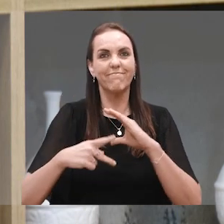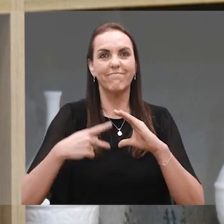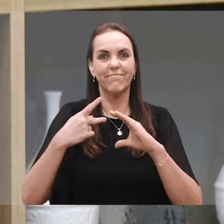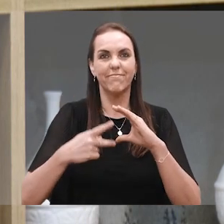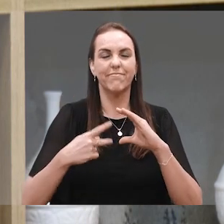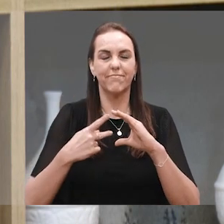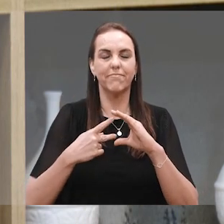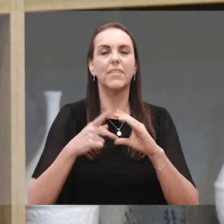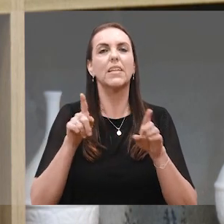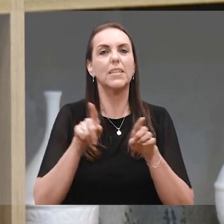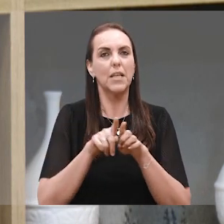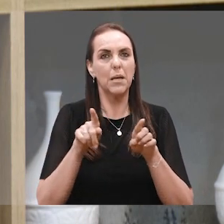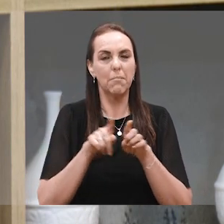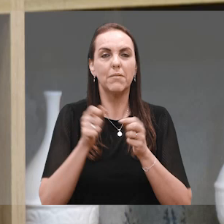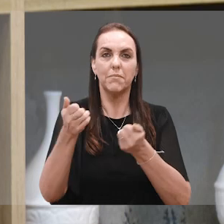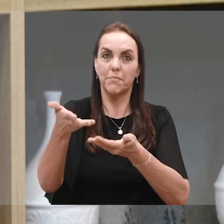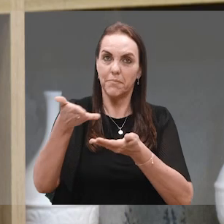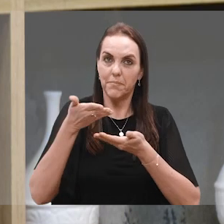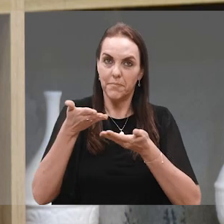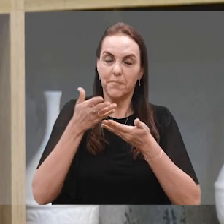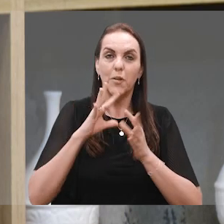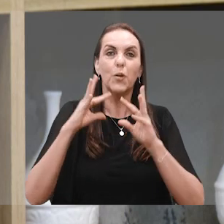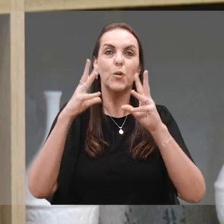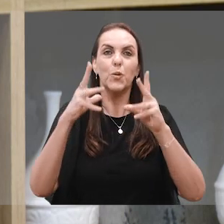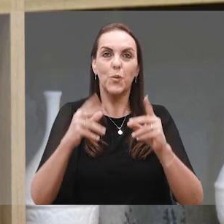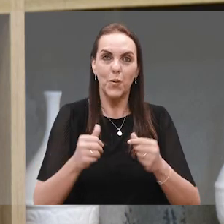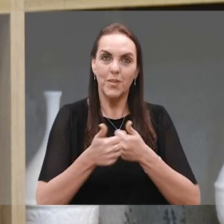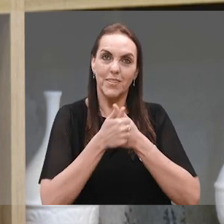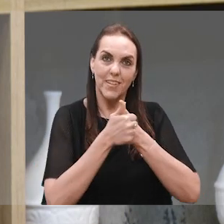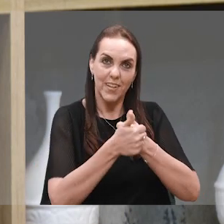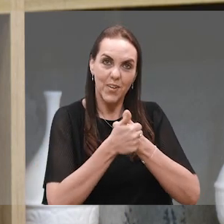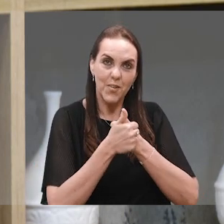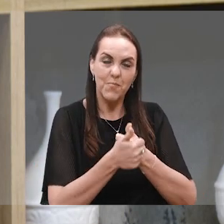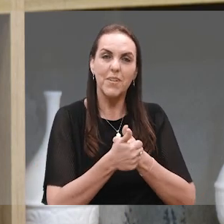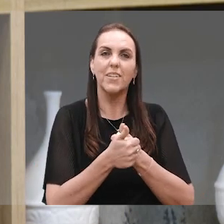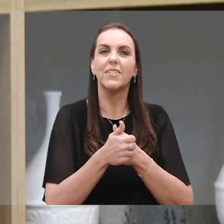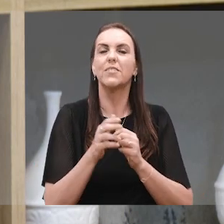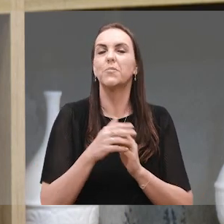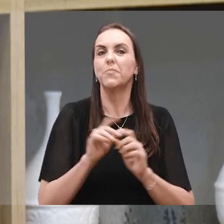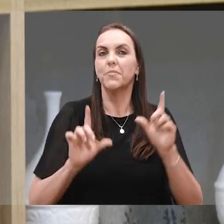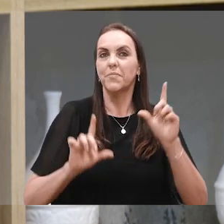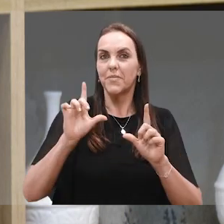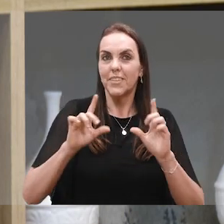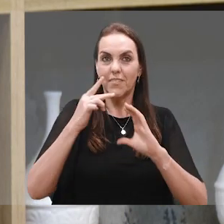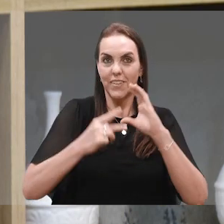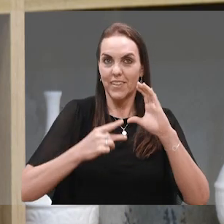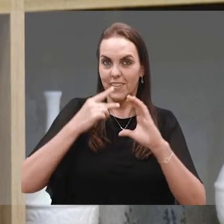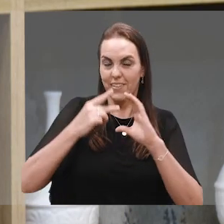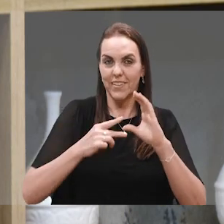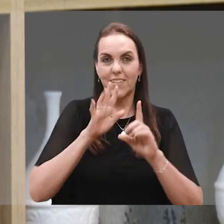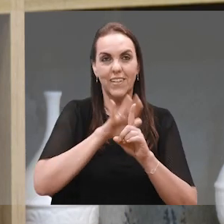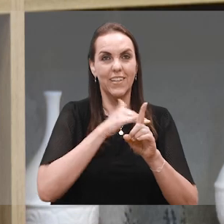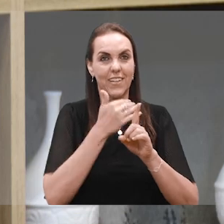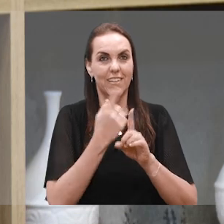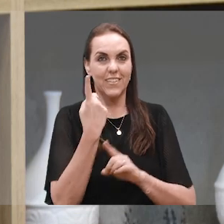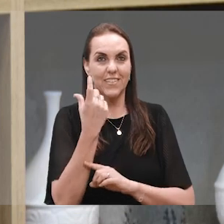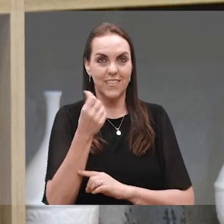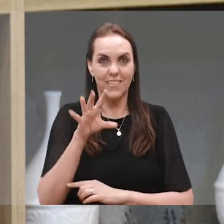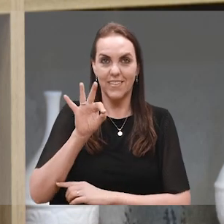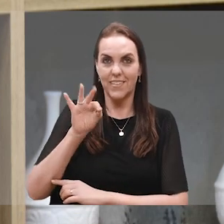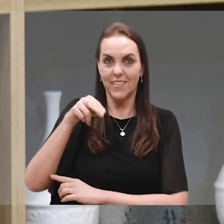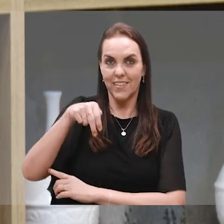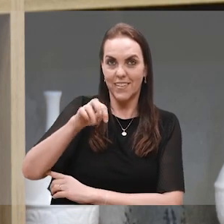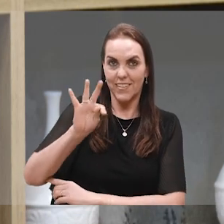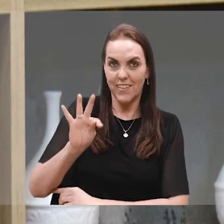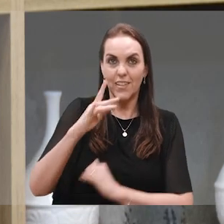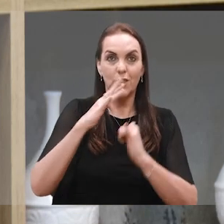desta casa. Também reiteramos o convite para que todos continuem nos acompanhando, seja pela TV Câmara Caxias, canal 16